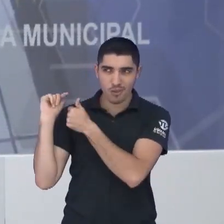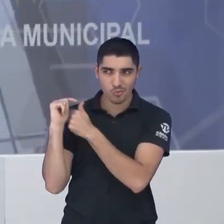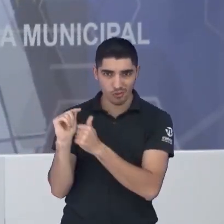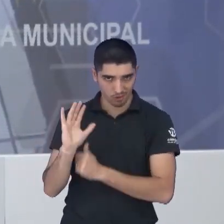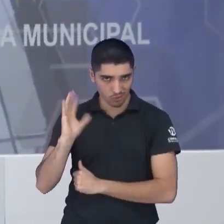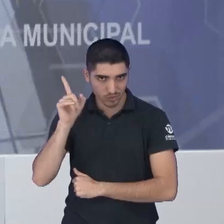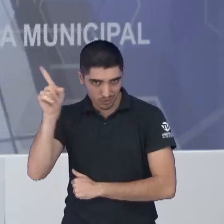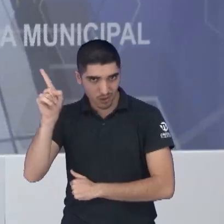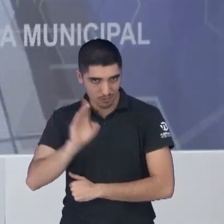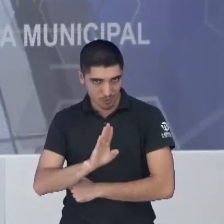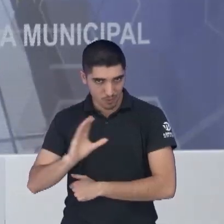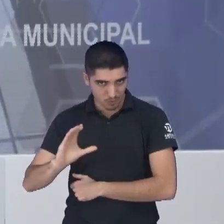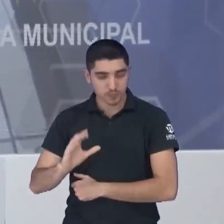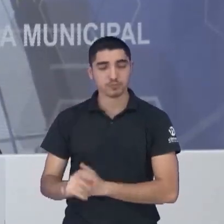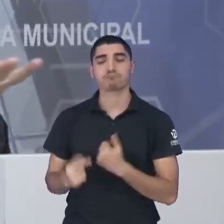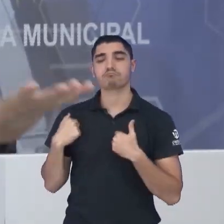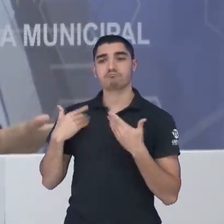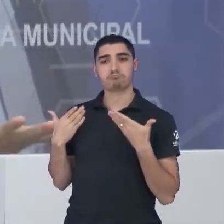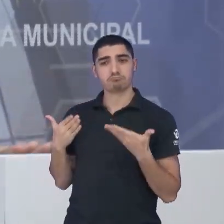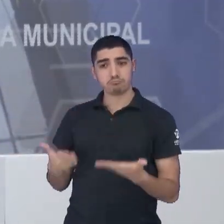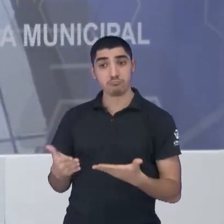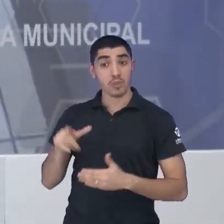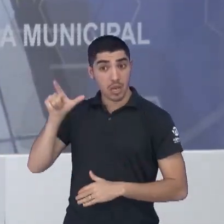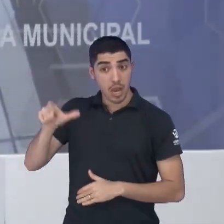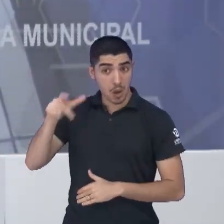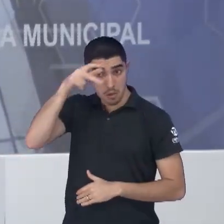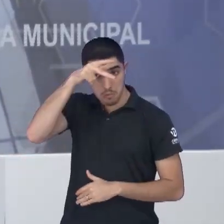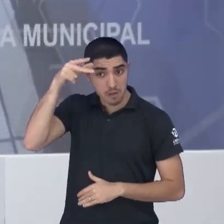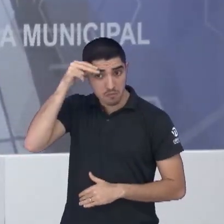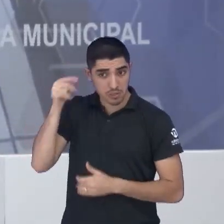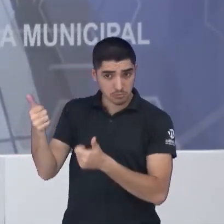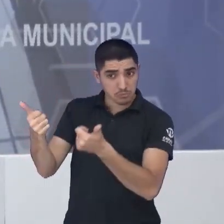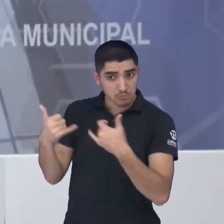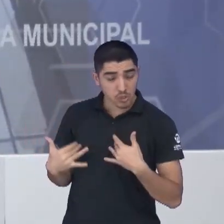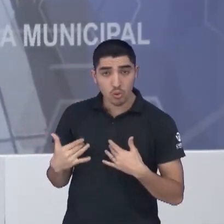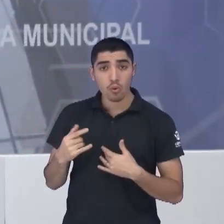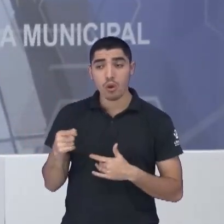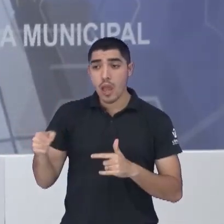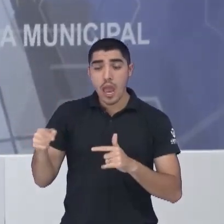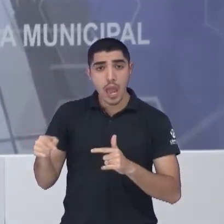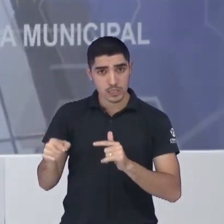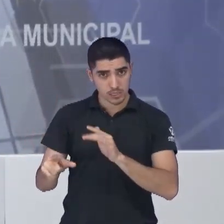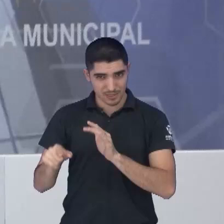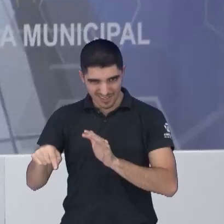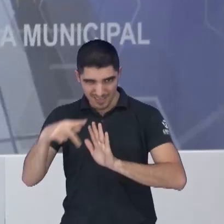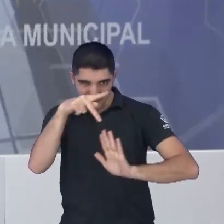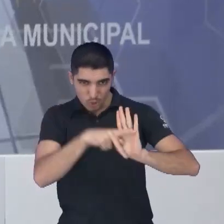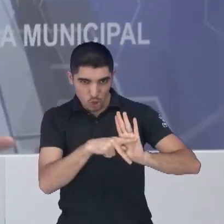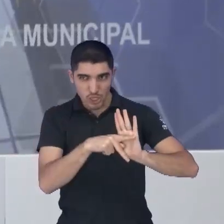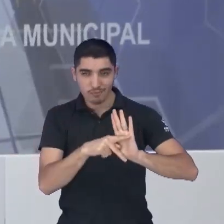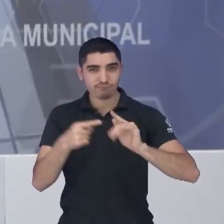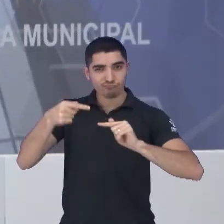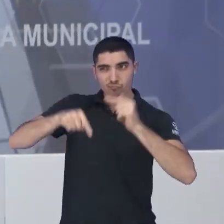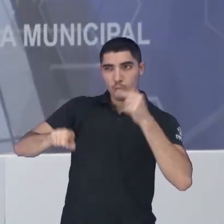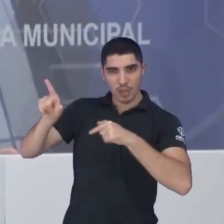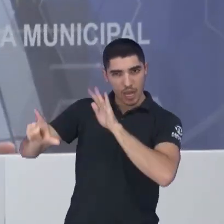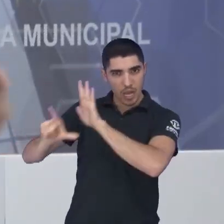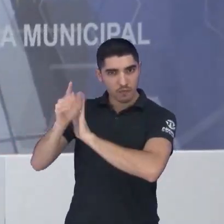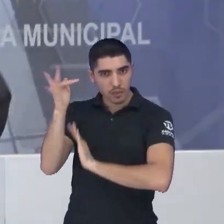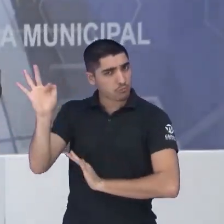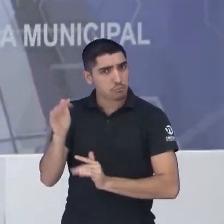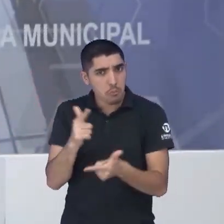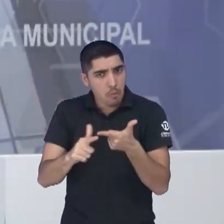está aplicando, ele diz que não há problema algum com a legislação federal. E por quê? Porque a legislação